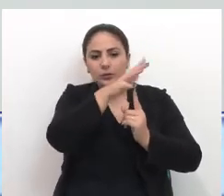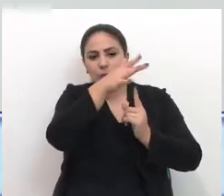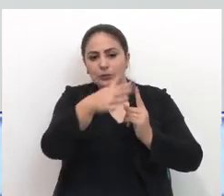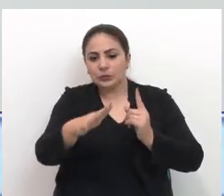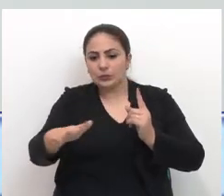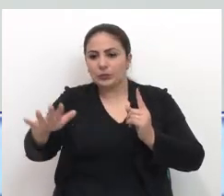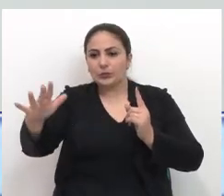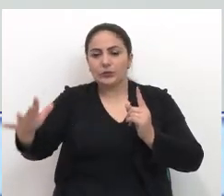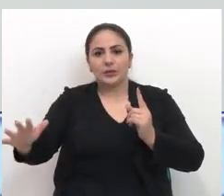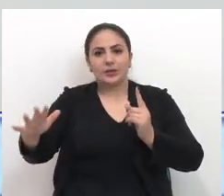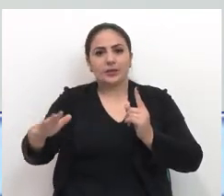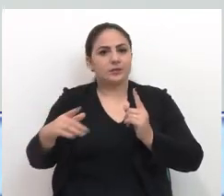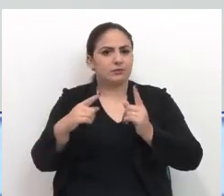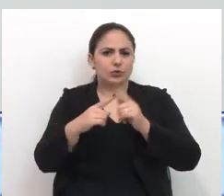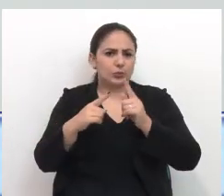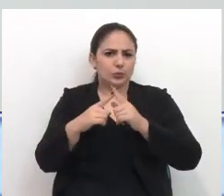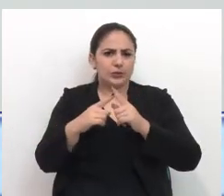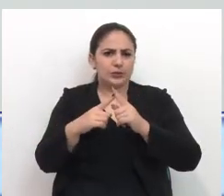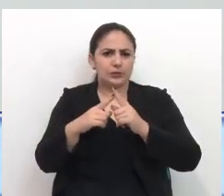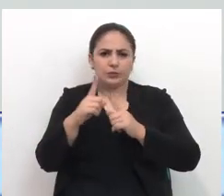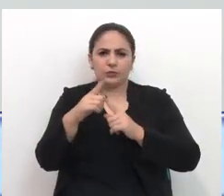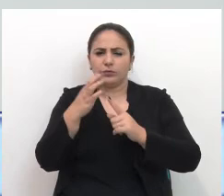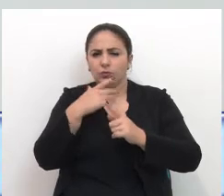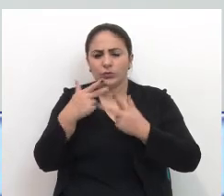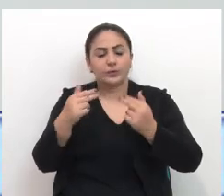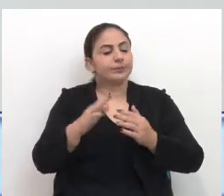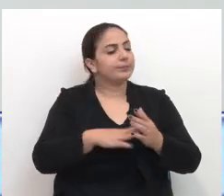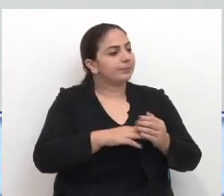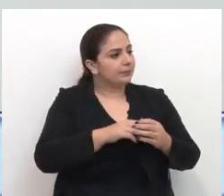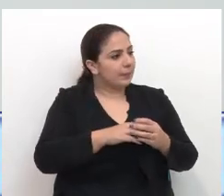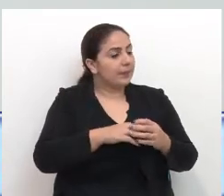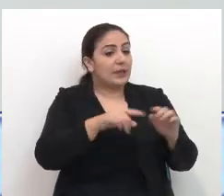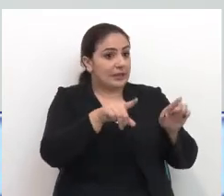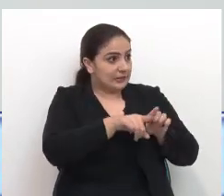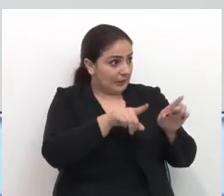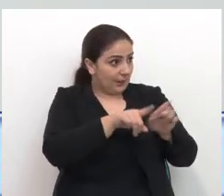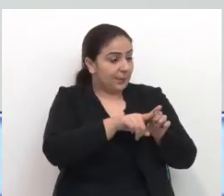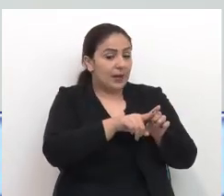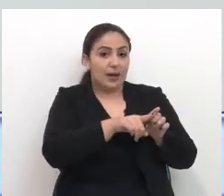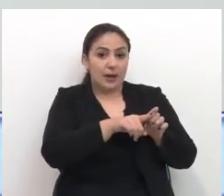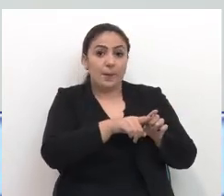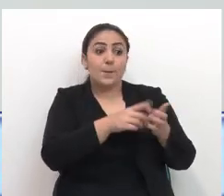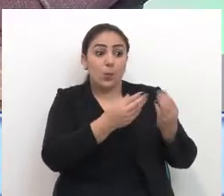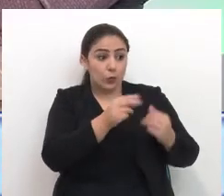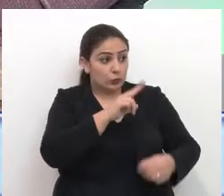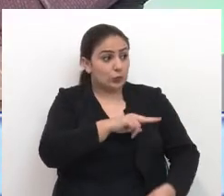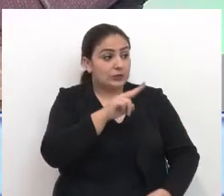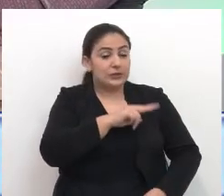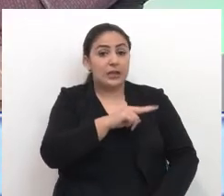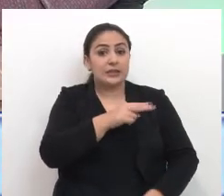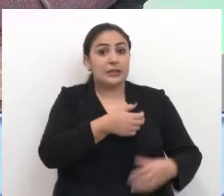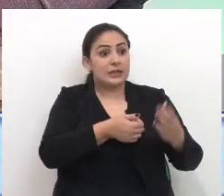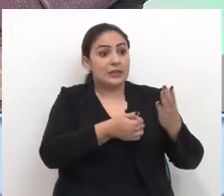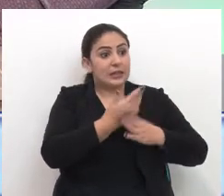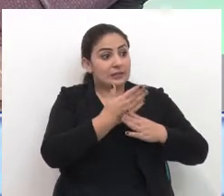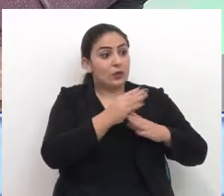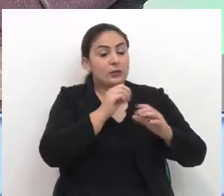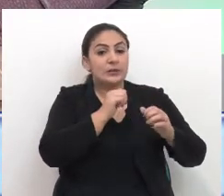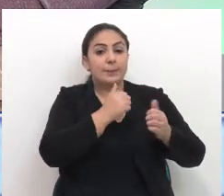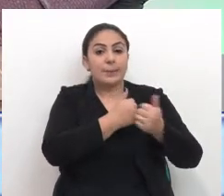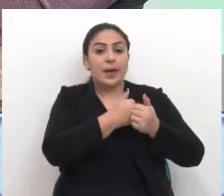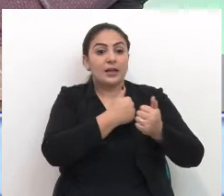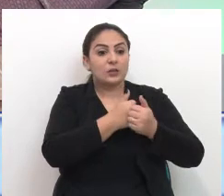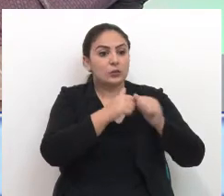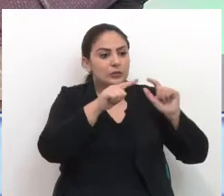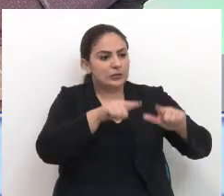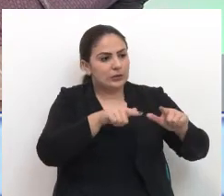certos tipos de flores e frutos, né? E, inclusive, ela é muito usada, né, a criação de abelha perto